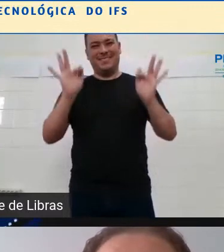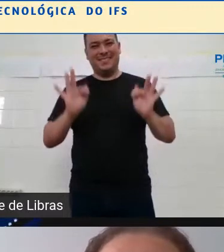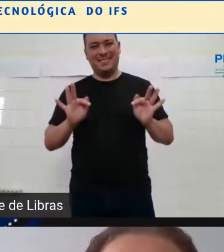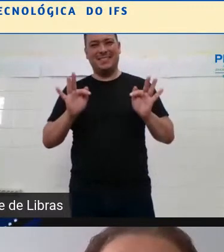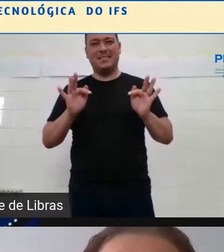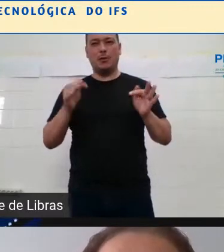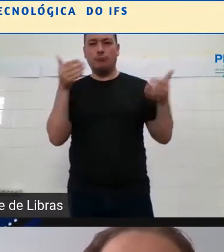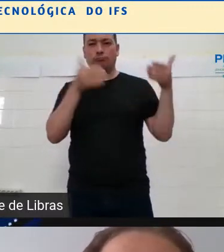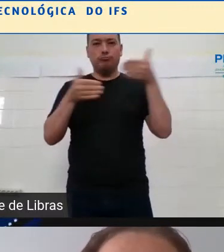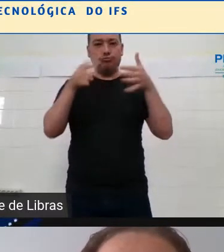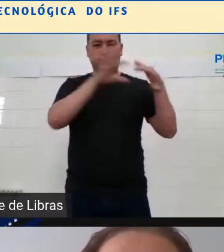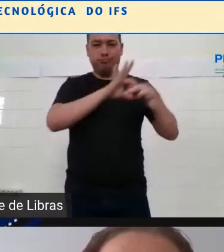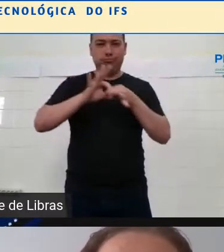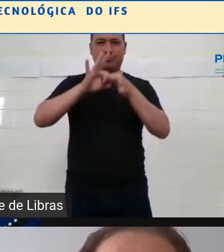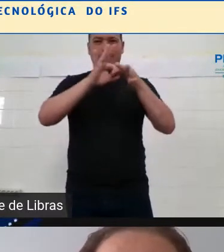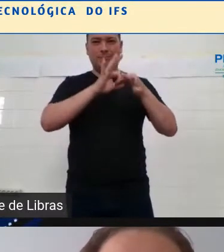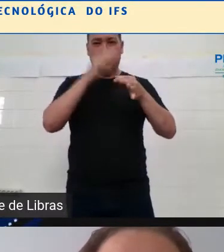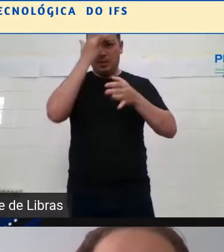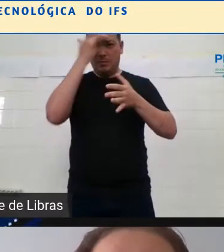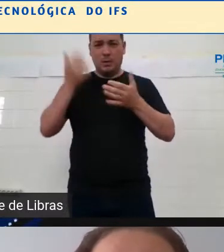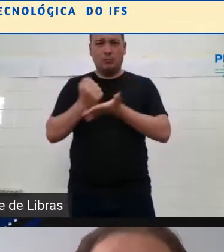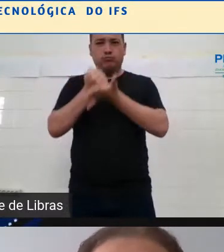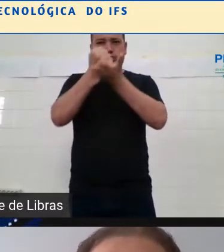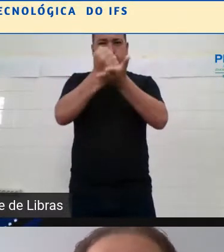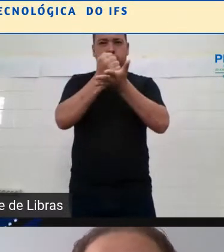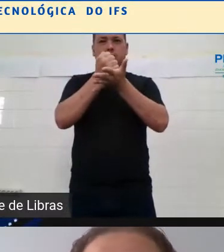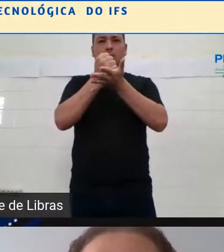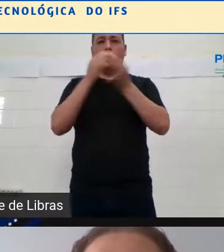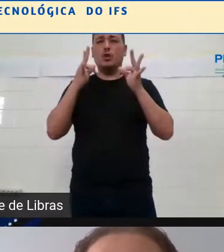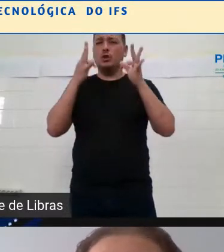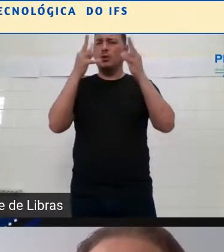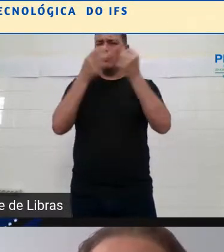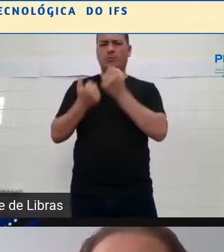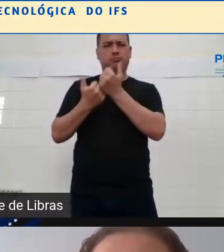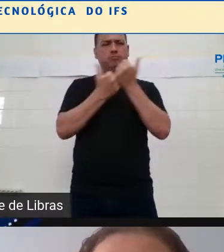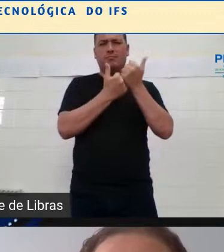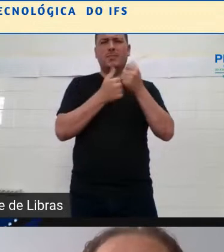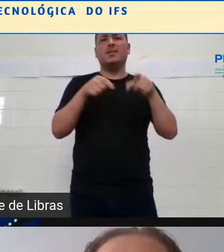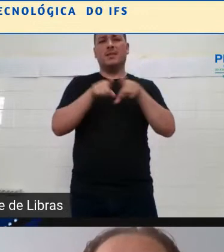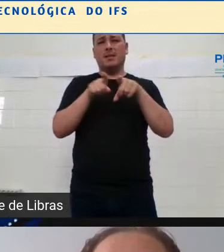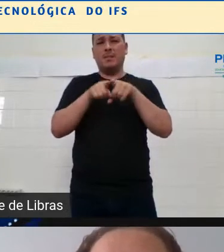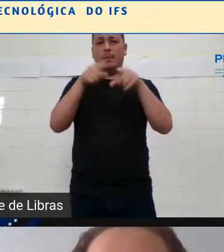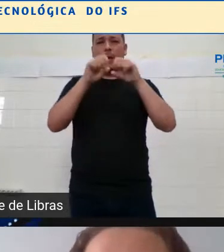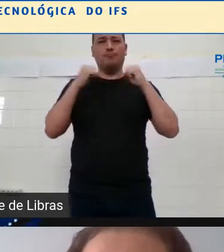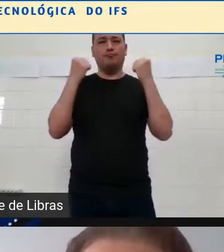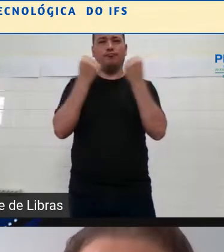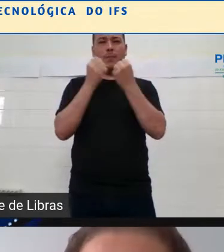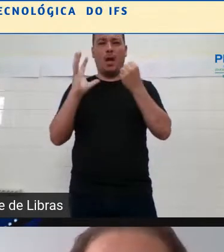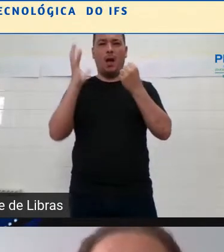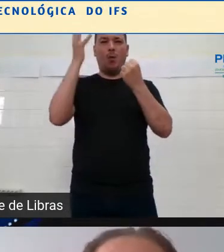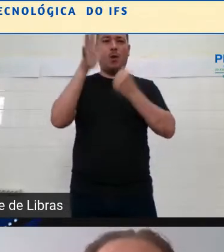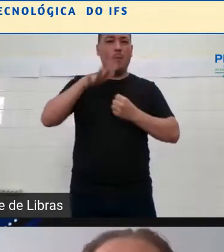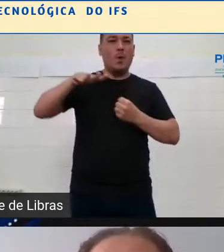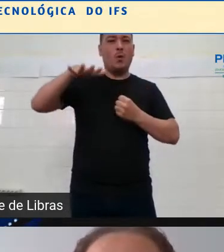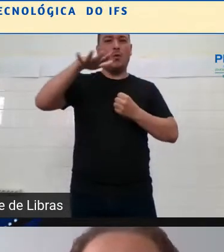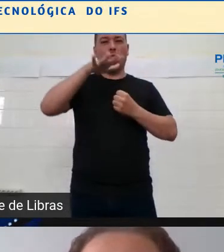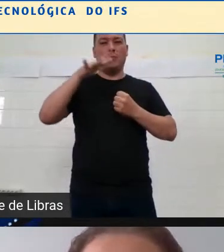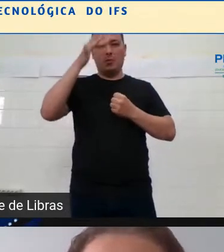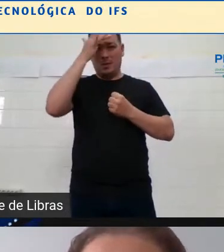essa corrente de solidariedade, né, de todo o Instituto, para poder oferecer este seminário aos demais institutos,